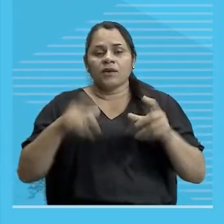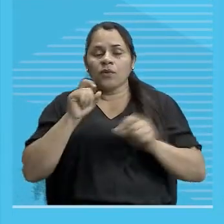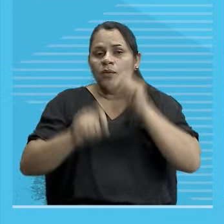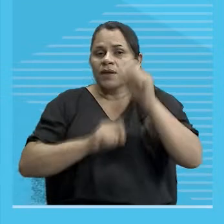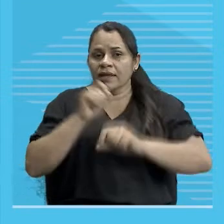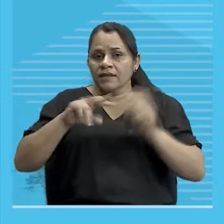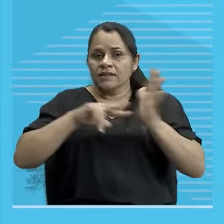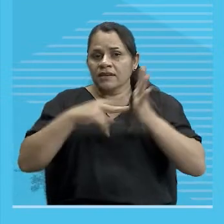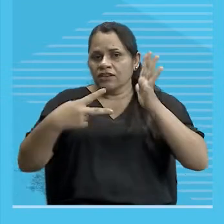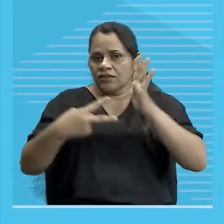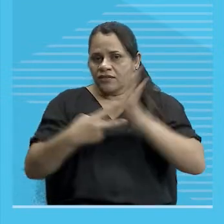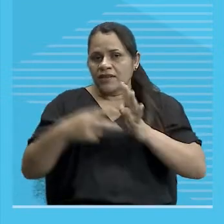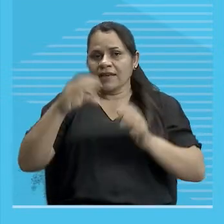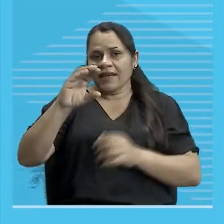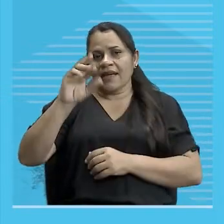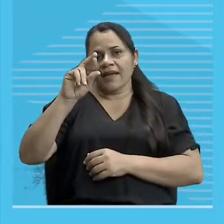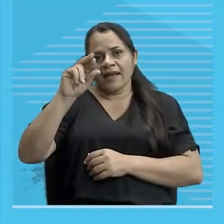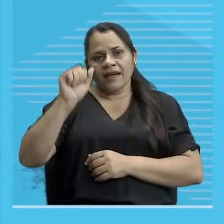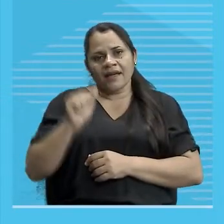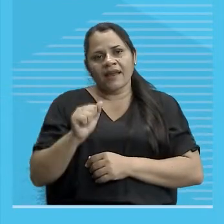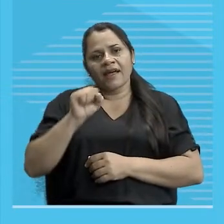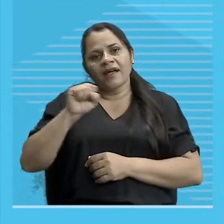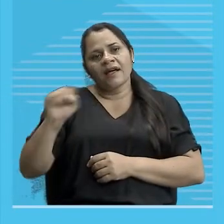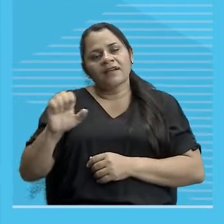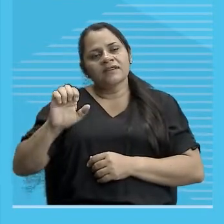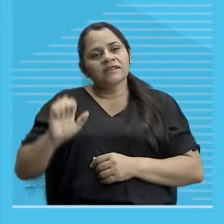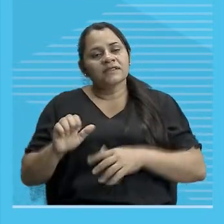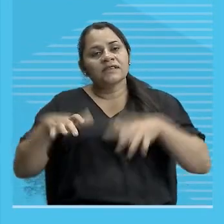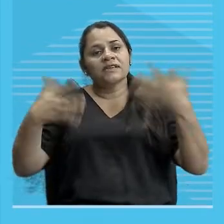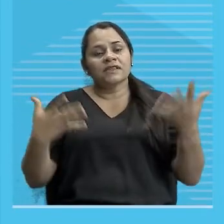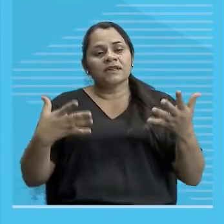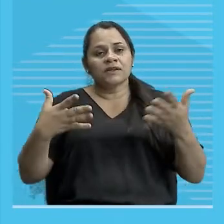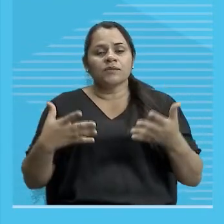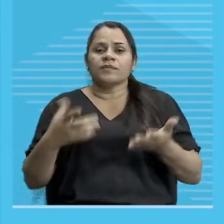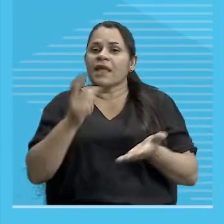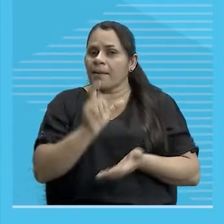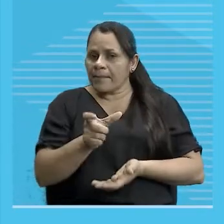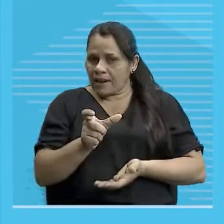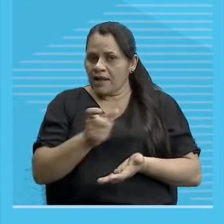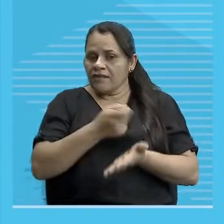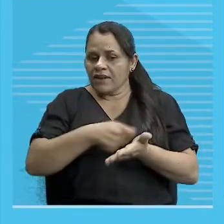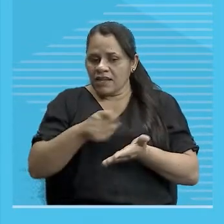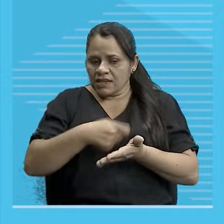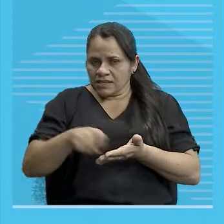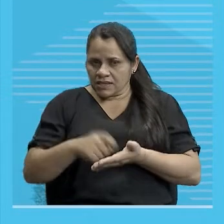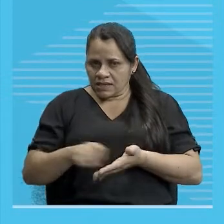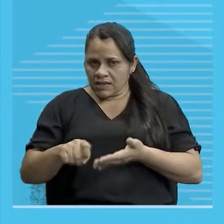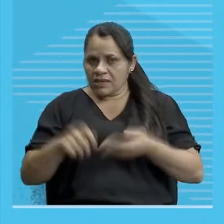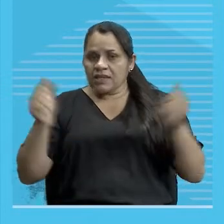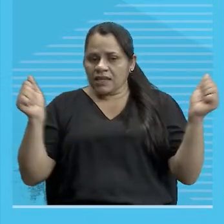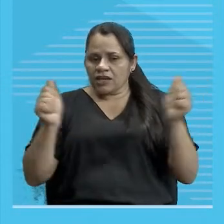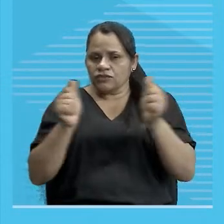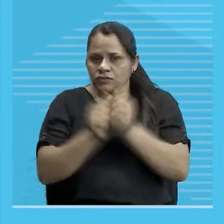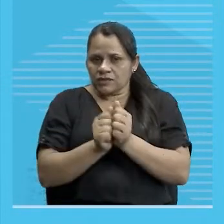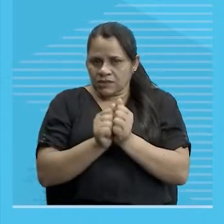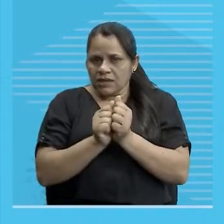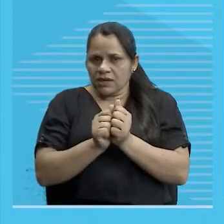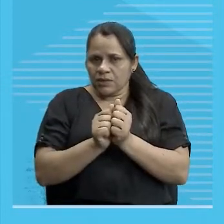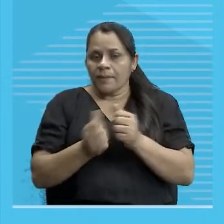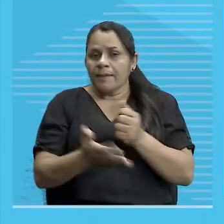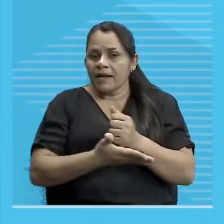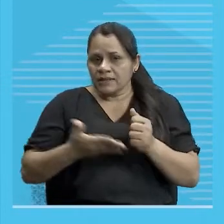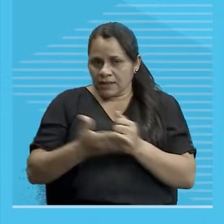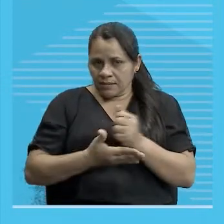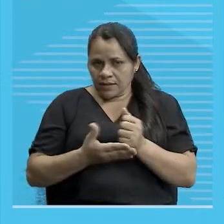é a crase? É um fenômeno, evidentemente, escrito, que vai se basear na junção, tá? Basicamente duas